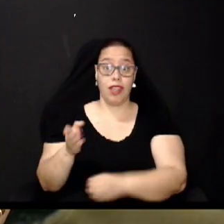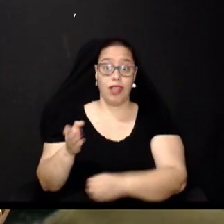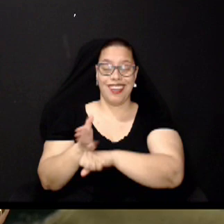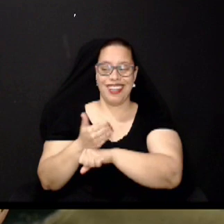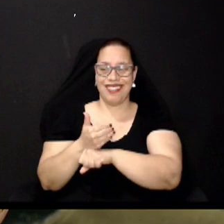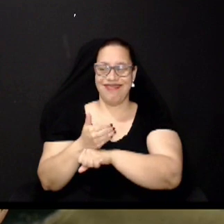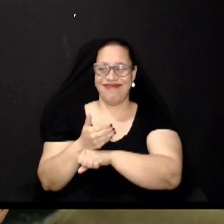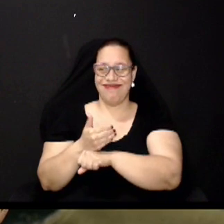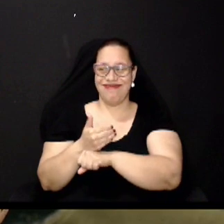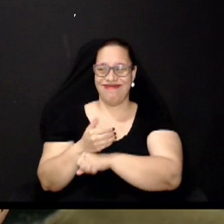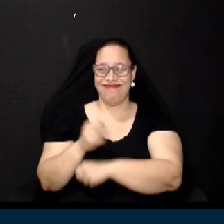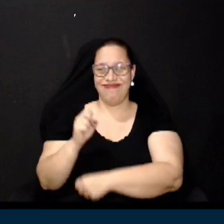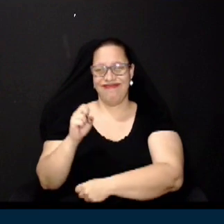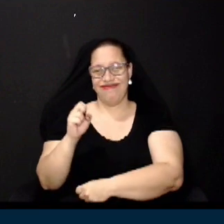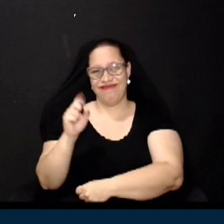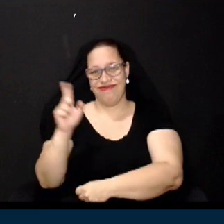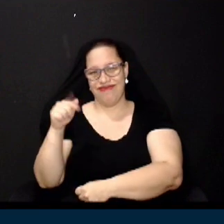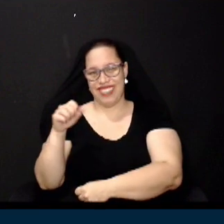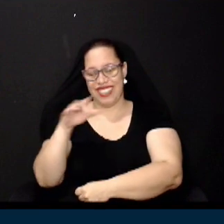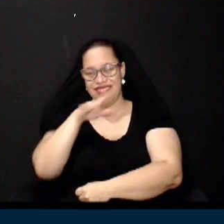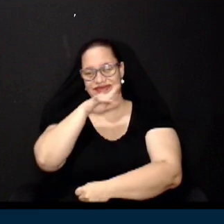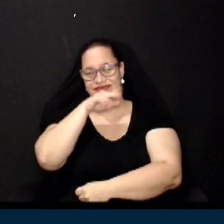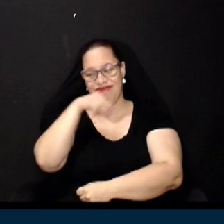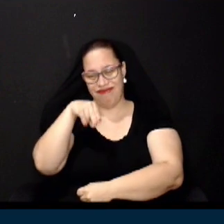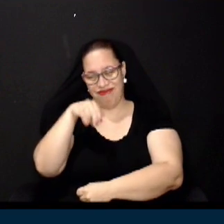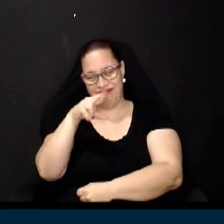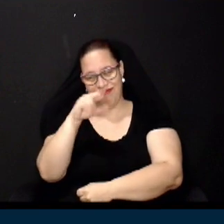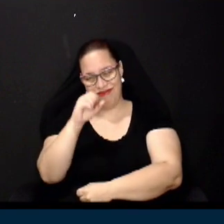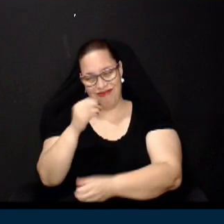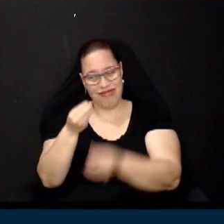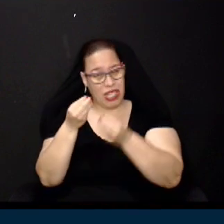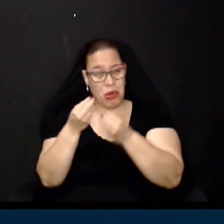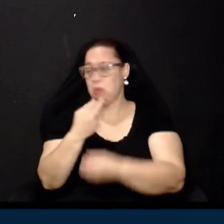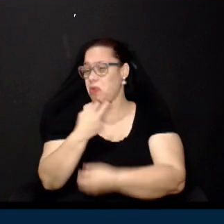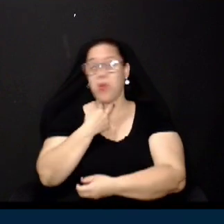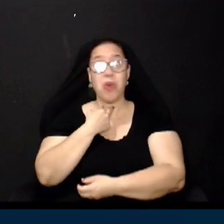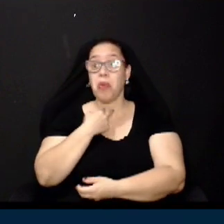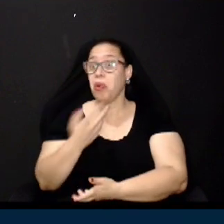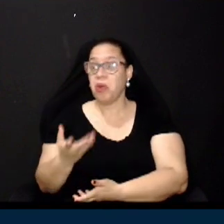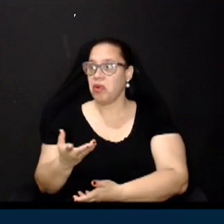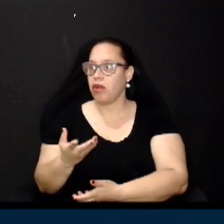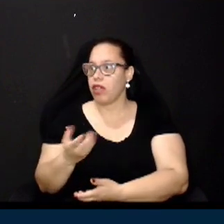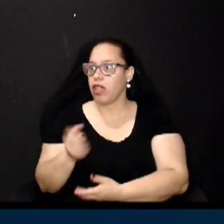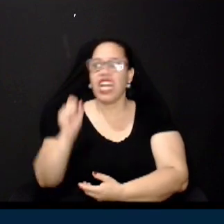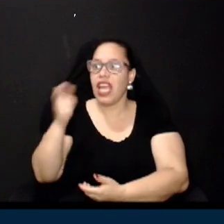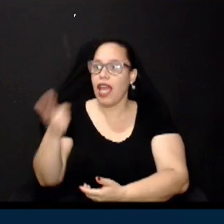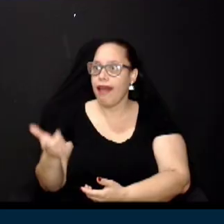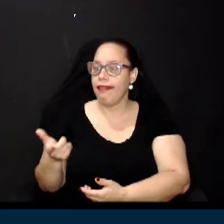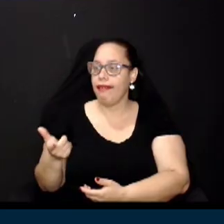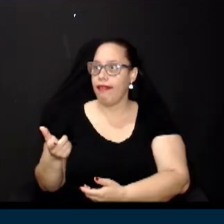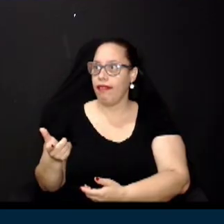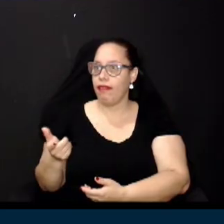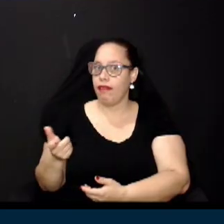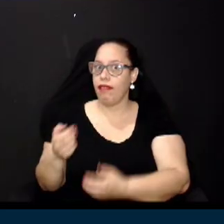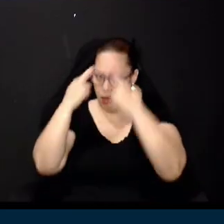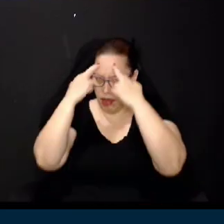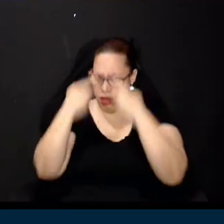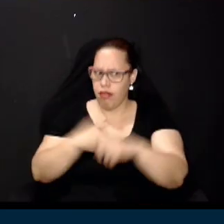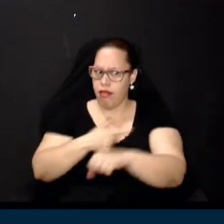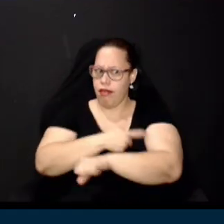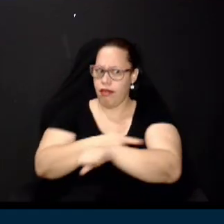é horrível, né, Nara? Como não podia, né? Quem diz que não pode? Claro, respeito de ambas as partes,